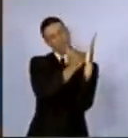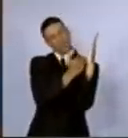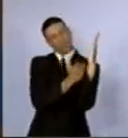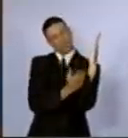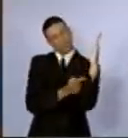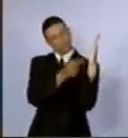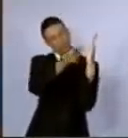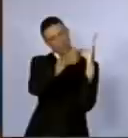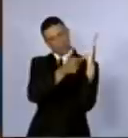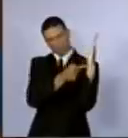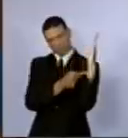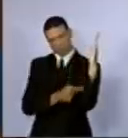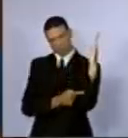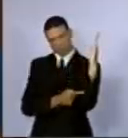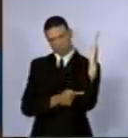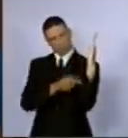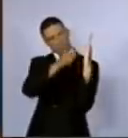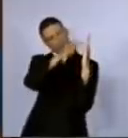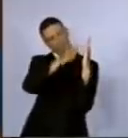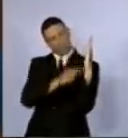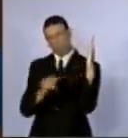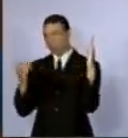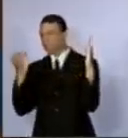diz o setor